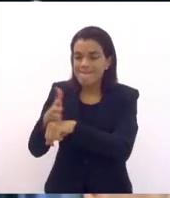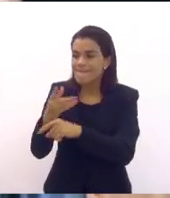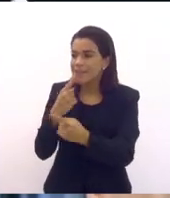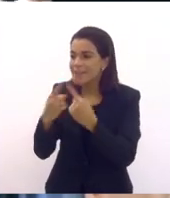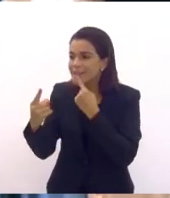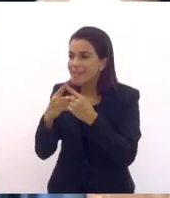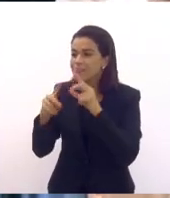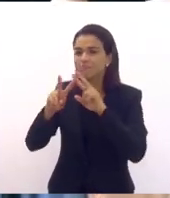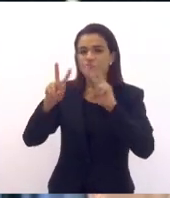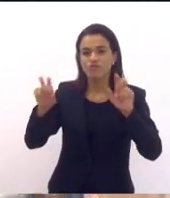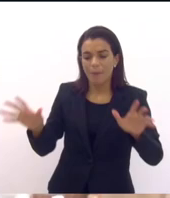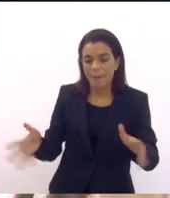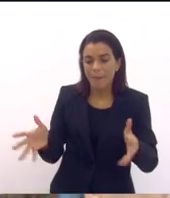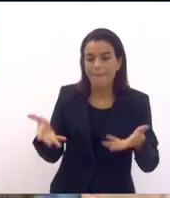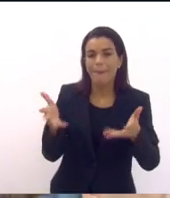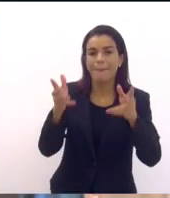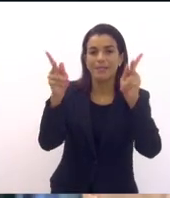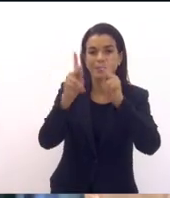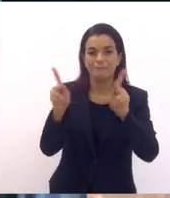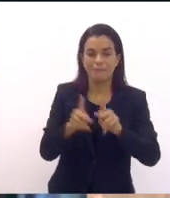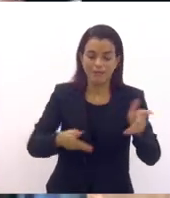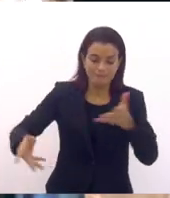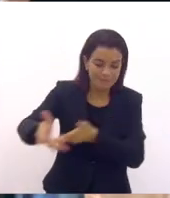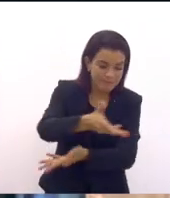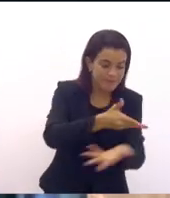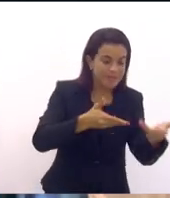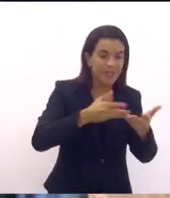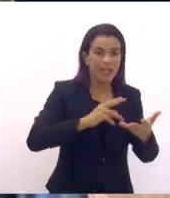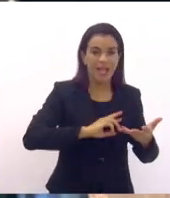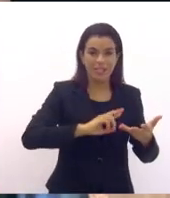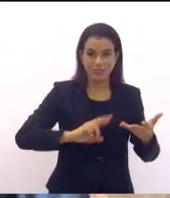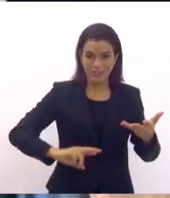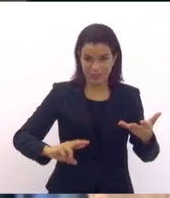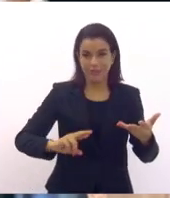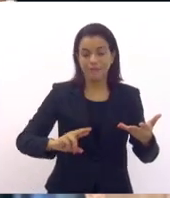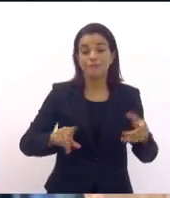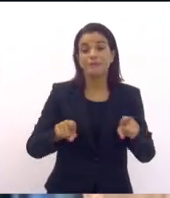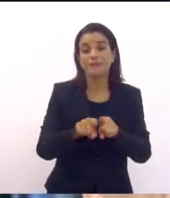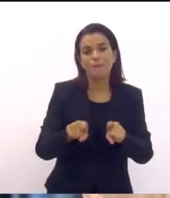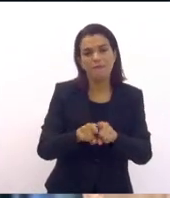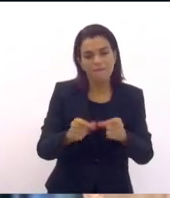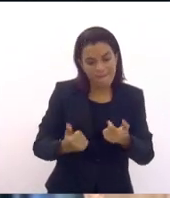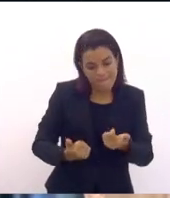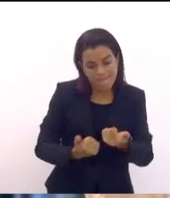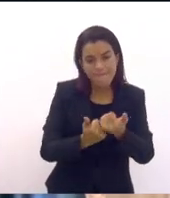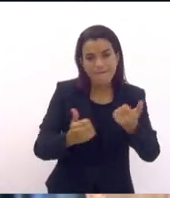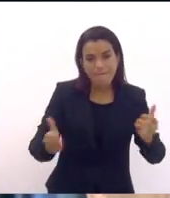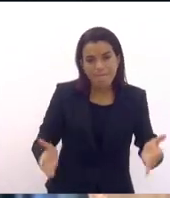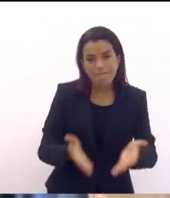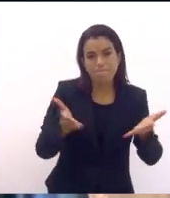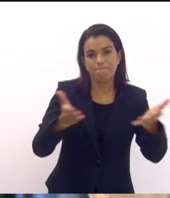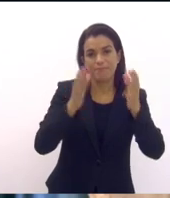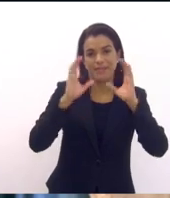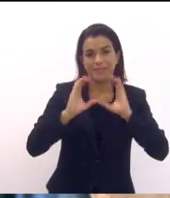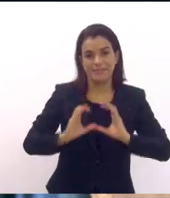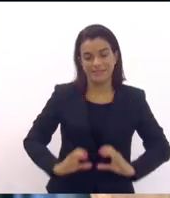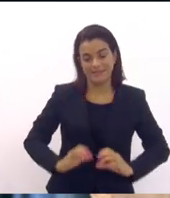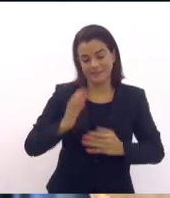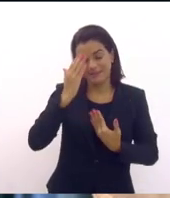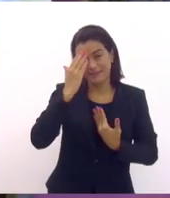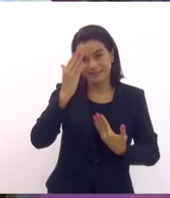da Paz essa cultura interreligiosa é por esse meio que nós vamos reforçar cada vez mais a nossa cidadania